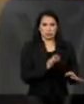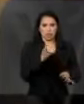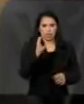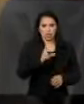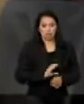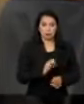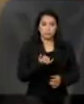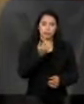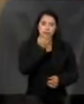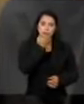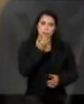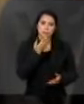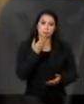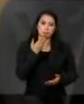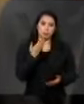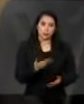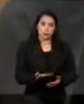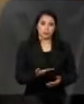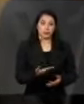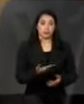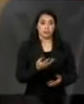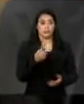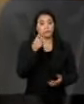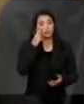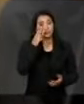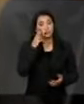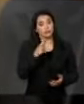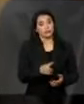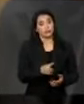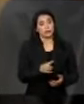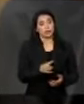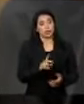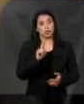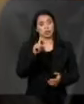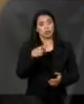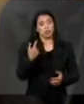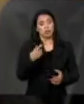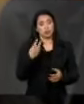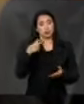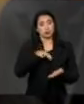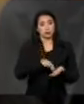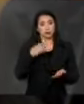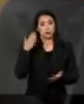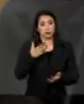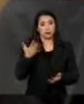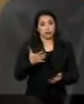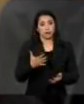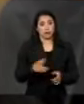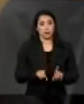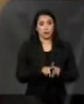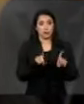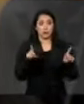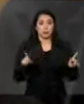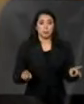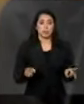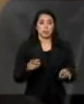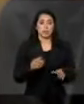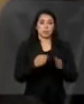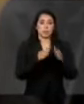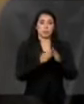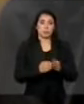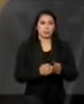vênia a Vossas Excelências para passar para os meus colegas, para eles terminarem as colocações, mas peço apenas